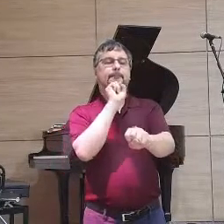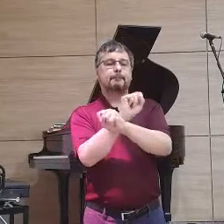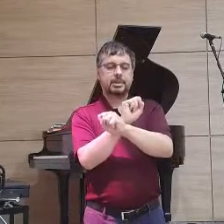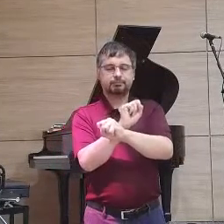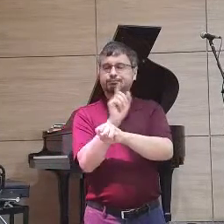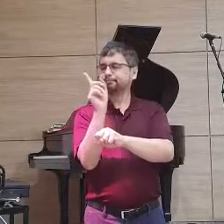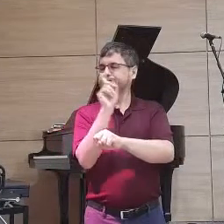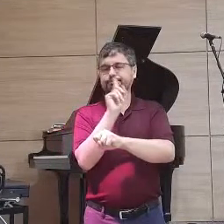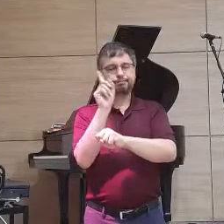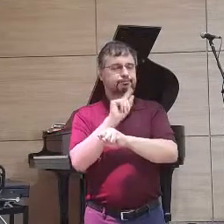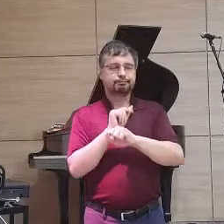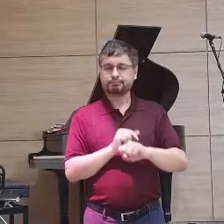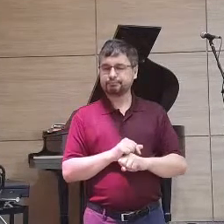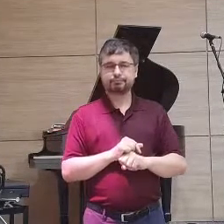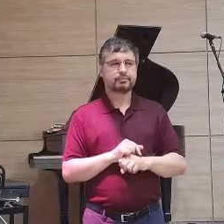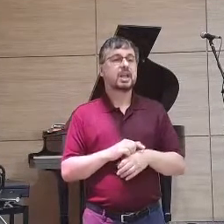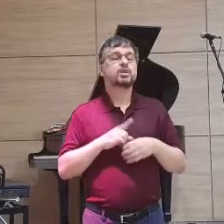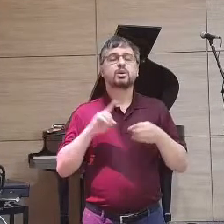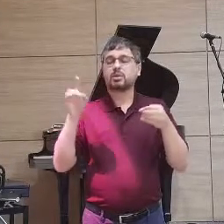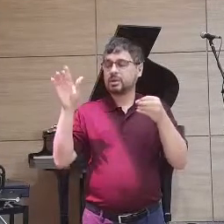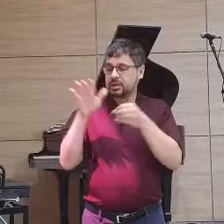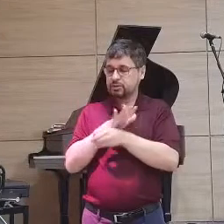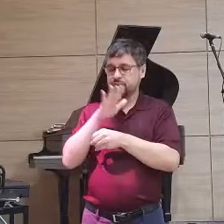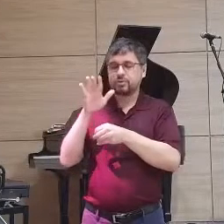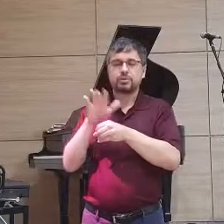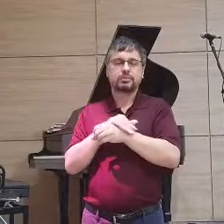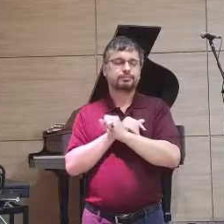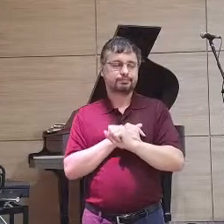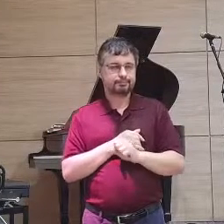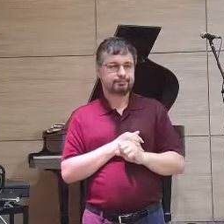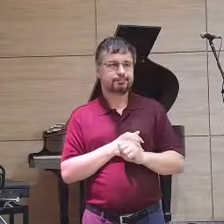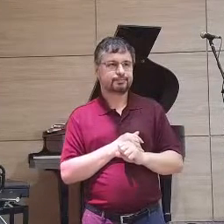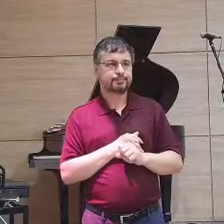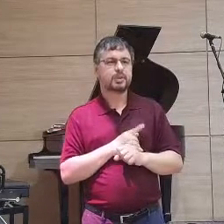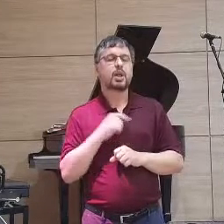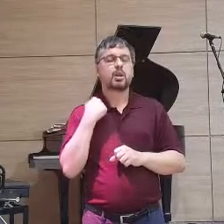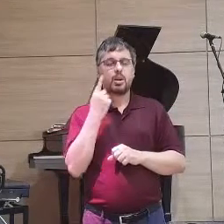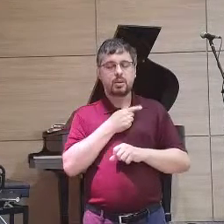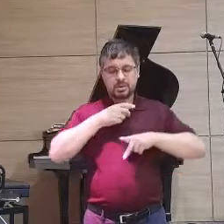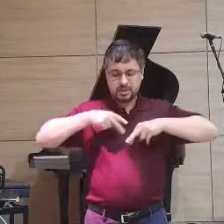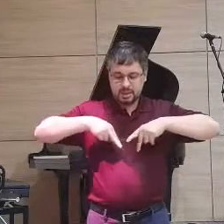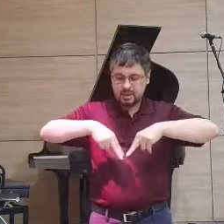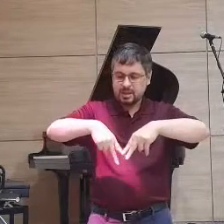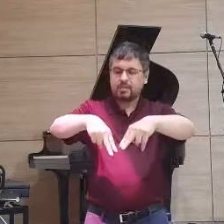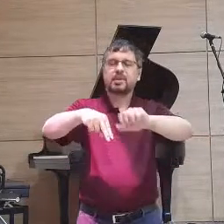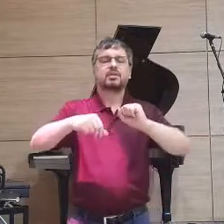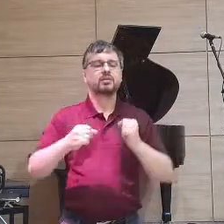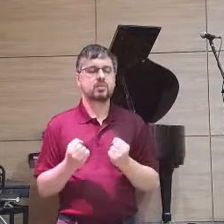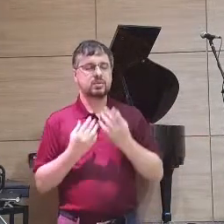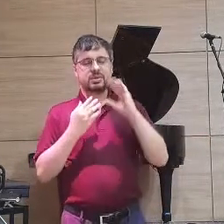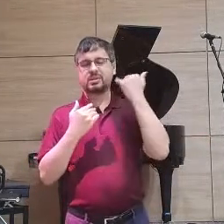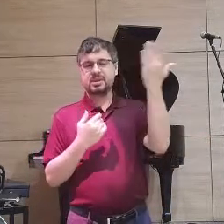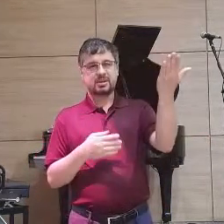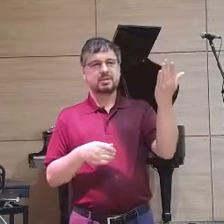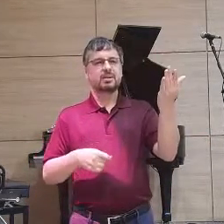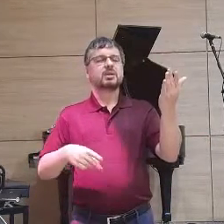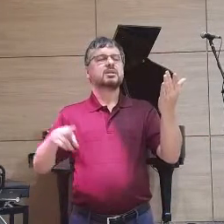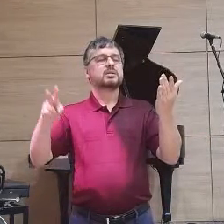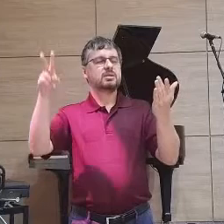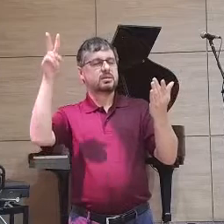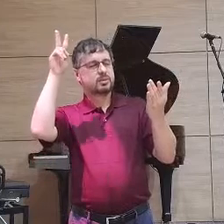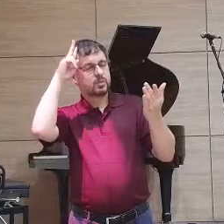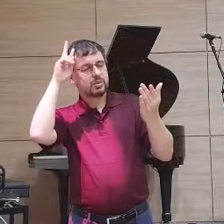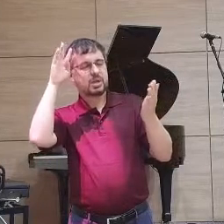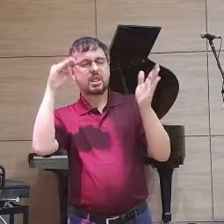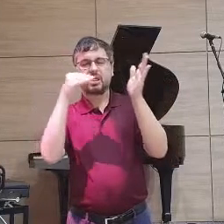é o lugar apenas de enchimento a nossa caminhada acontece de segunda a sábado lá